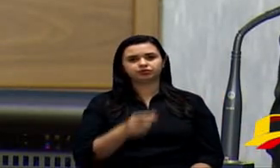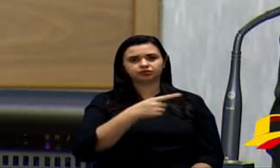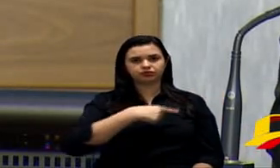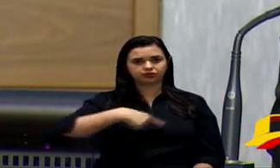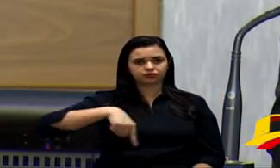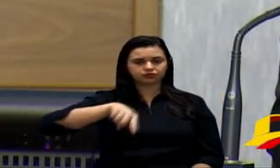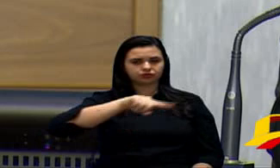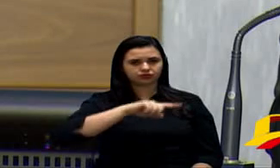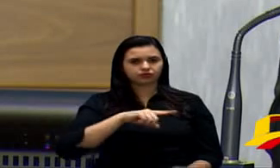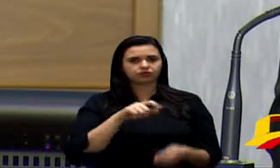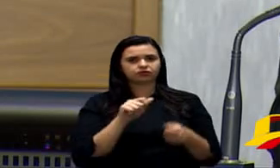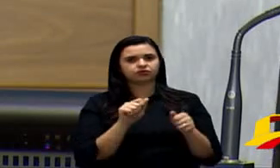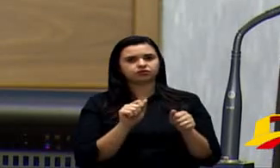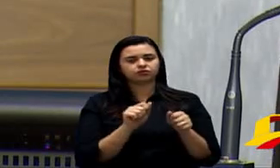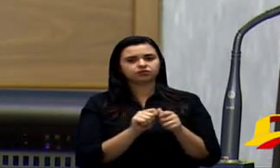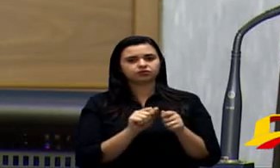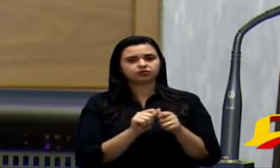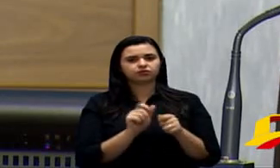Nós fizemos aqui